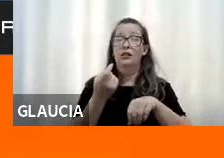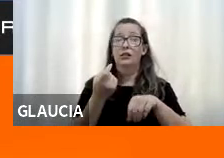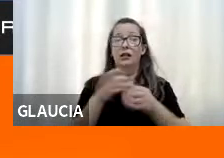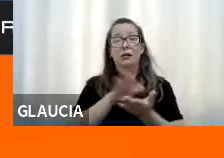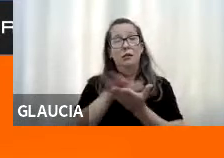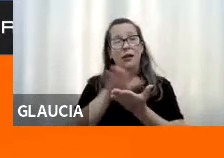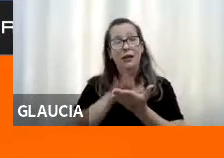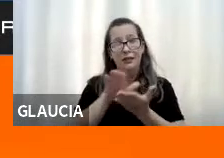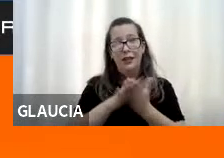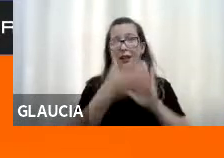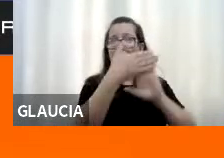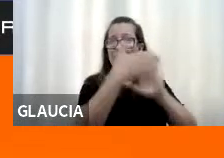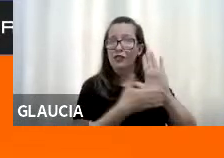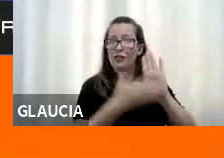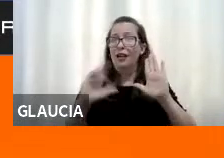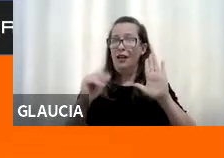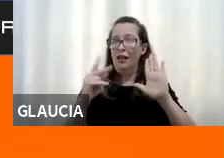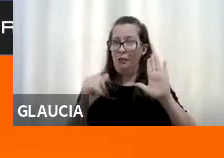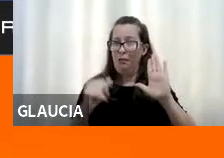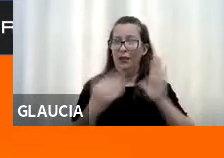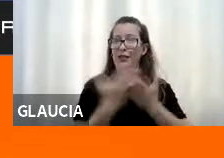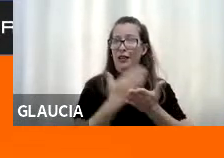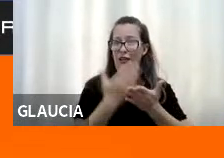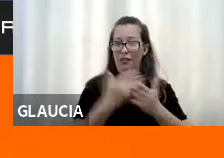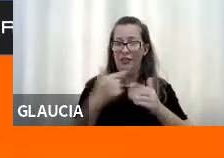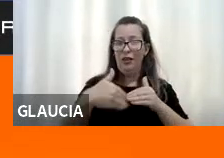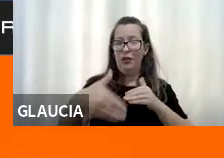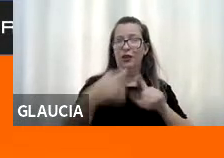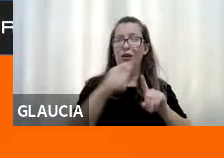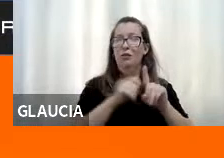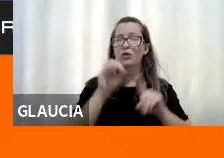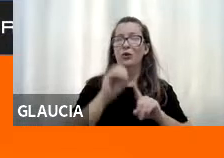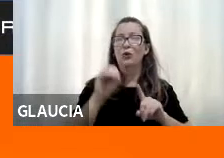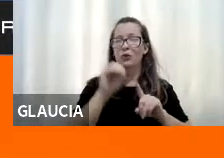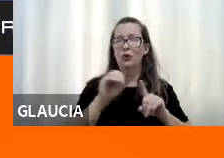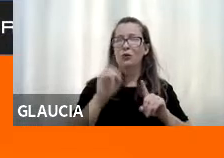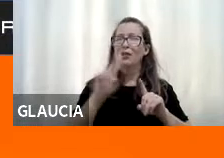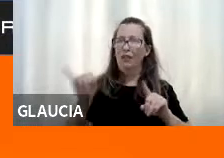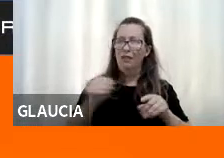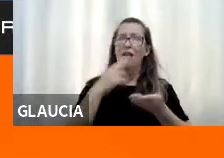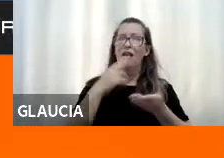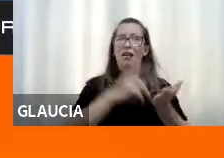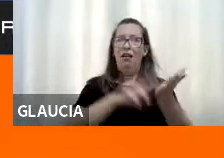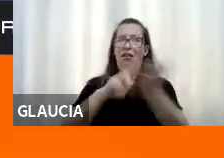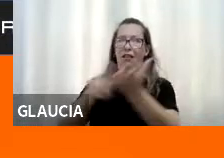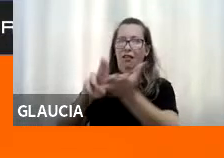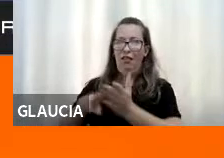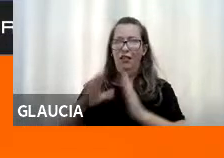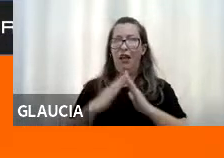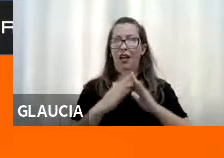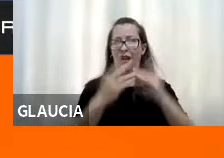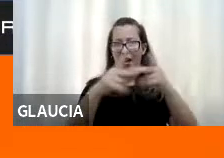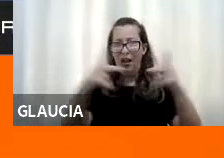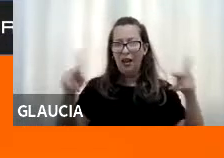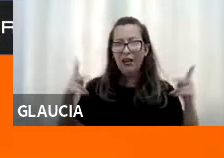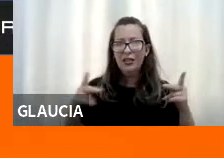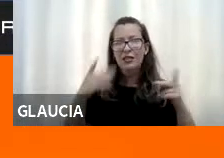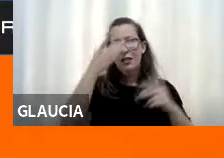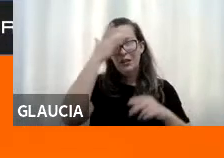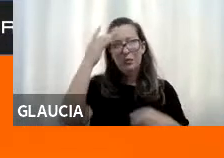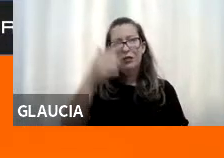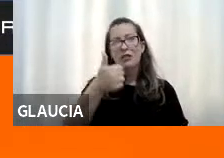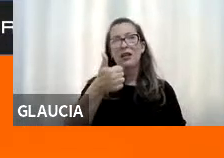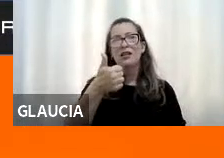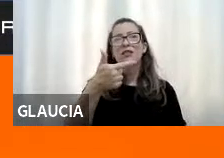de outubro, agora, que está chegando nas casas, né, de